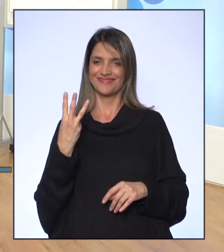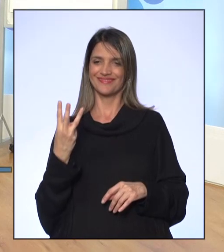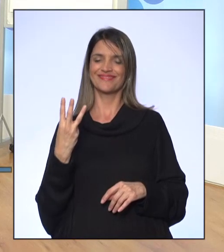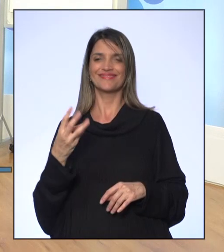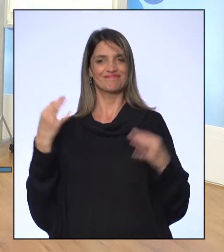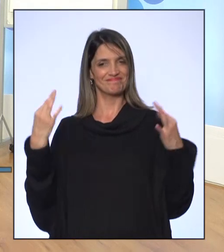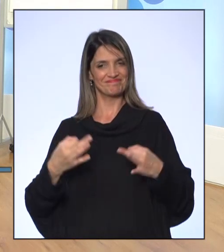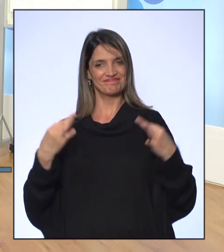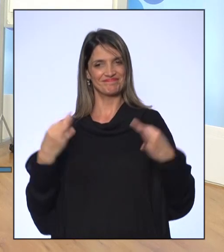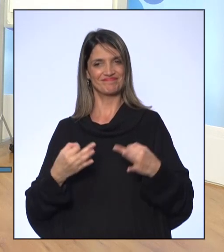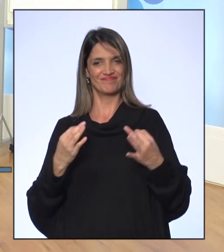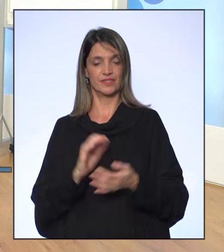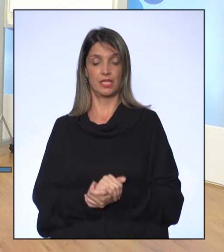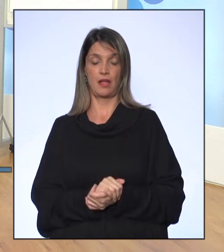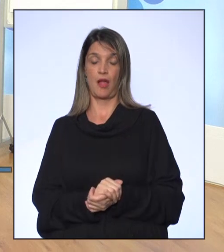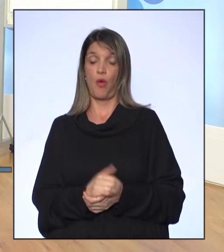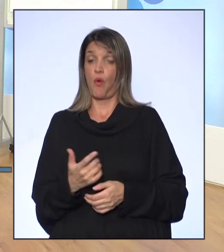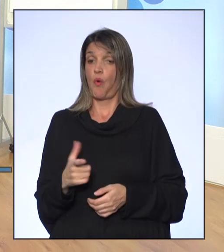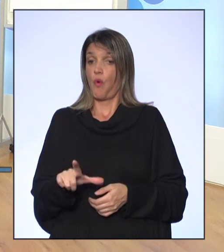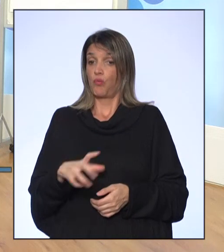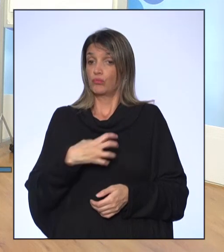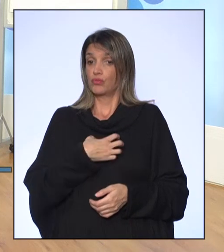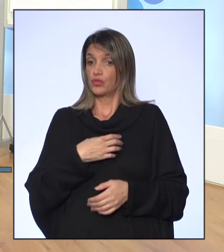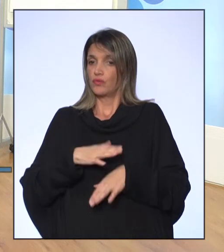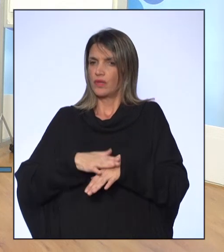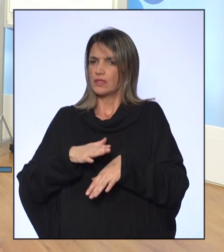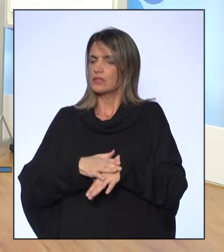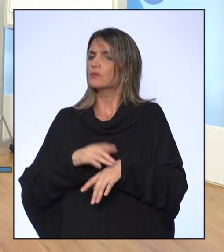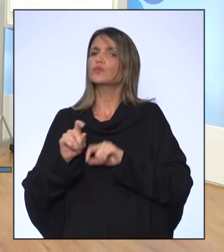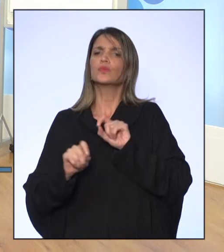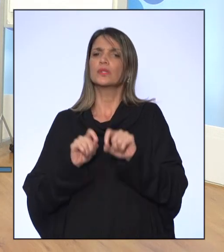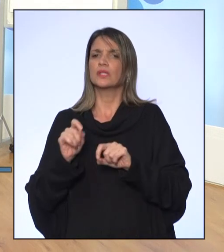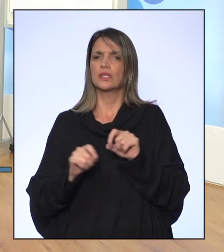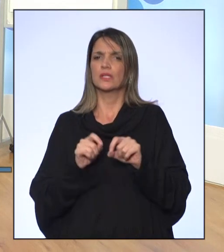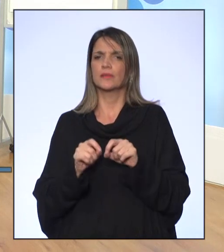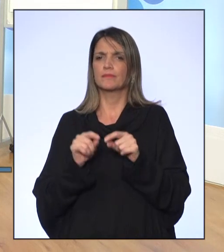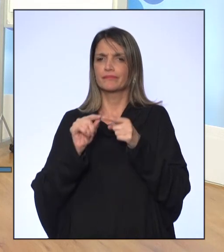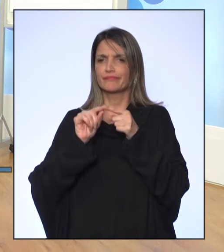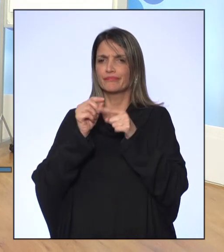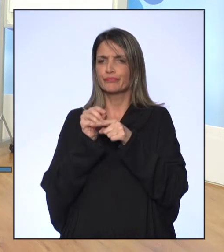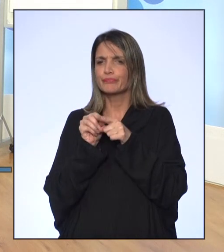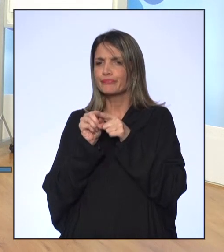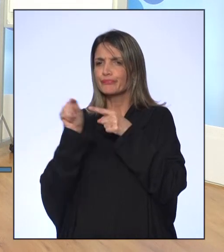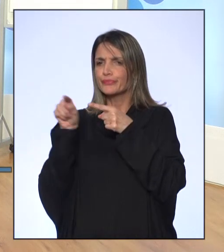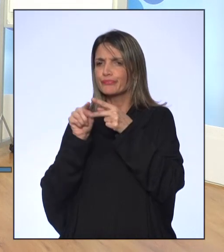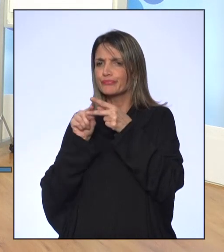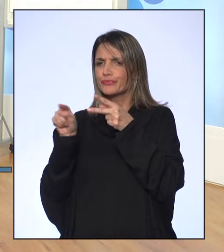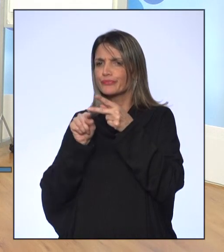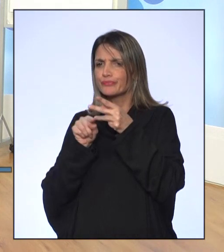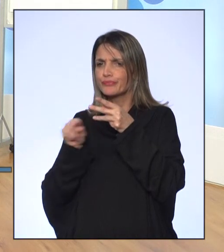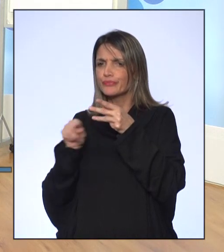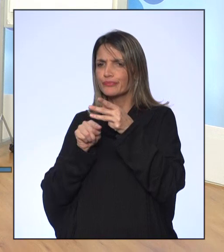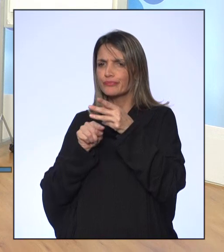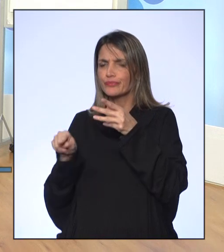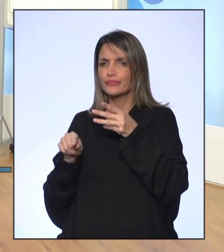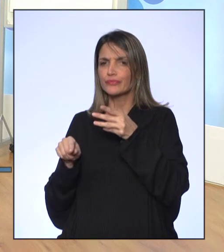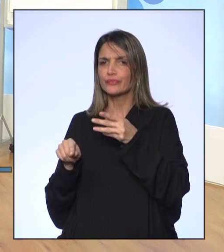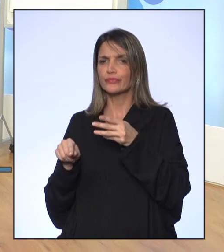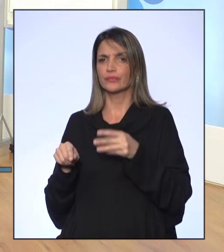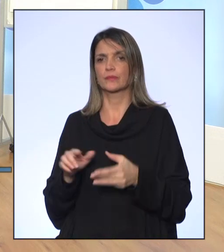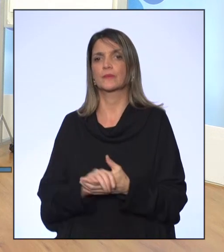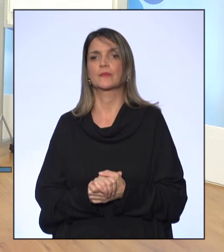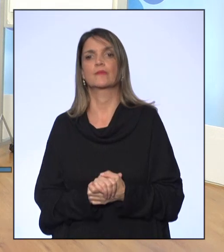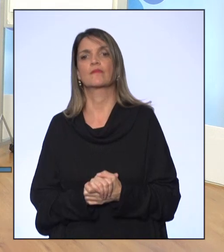mesmo. Outro modelo de você executar seria pela distributiva, como a gente discriminou no slide, né? No slide ele